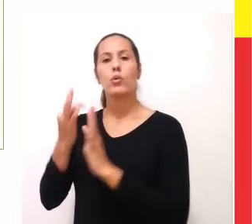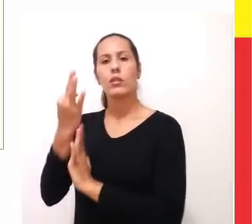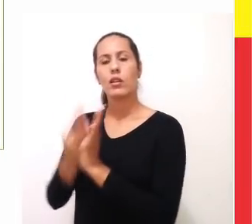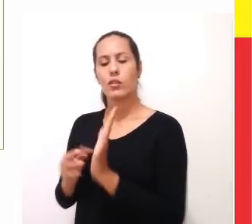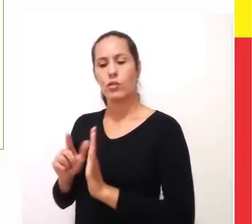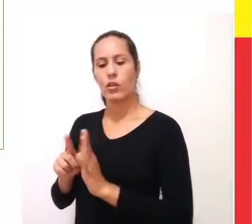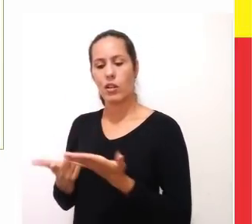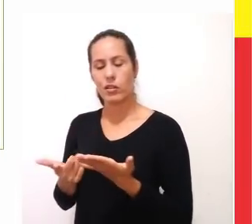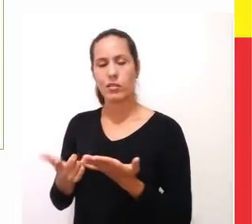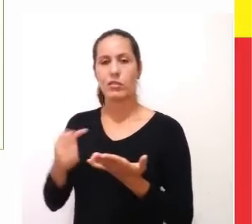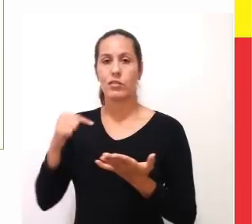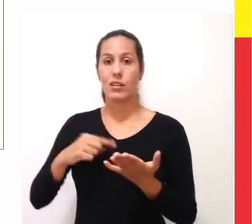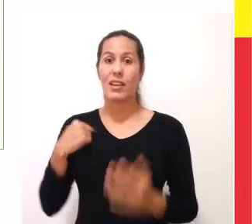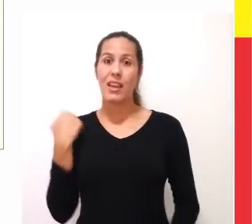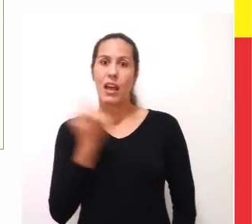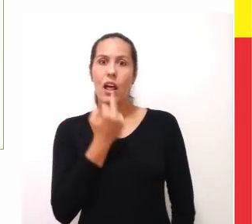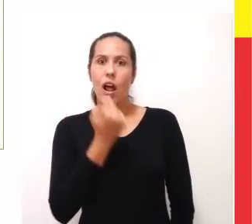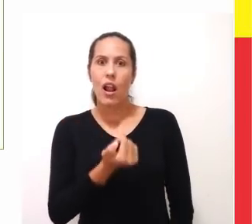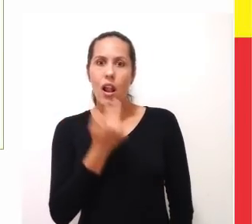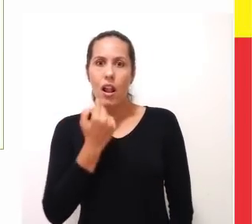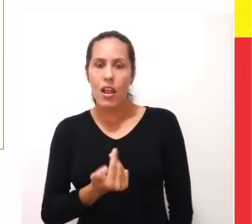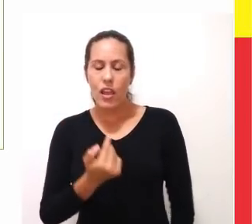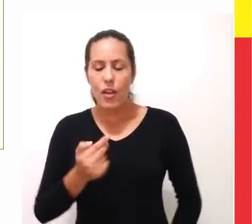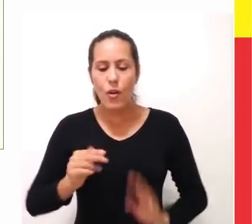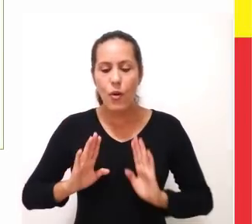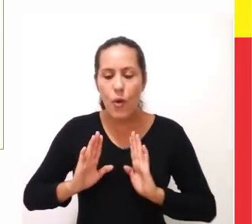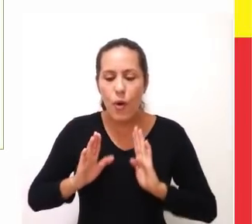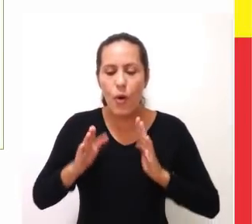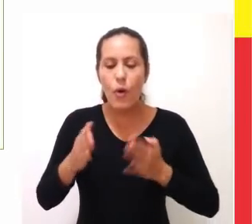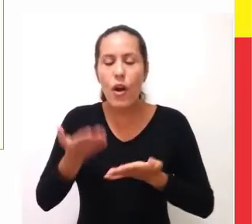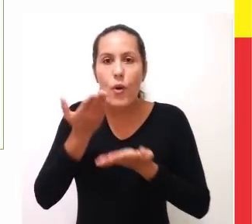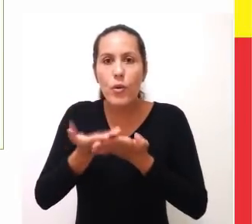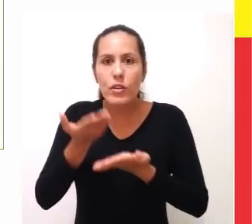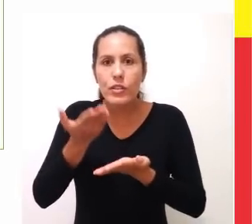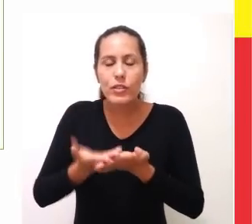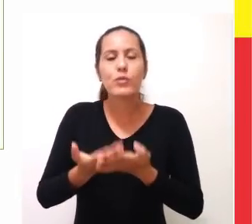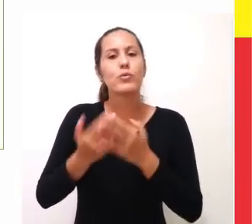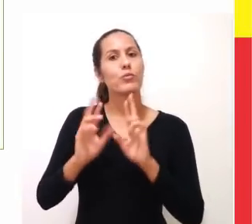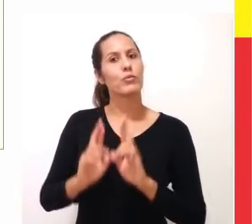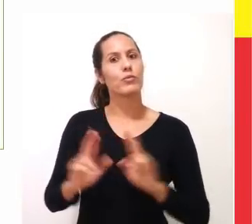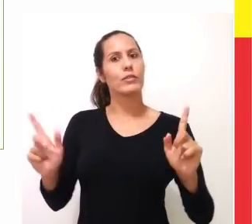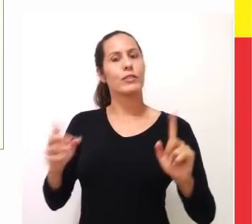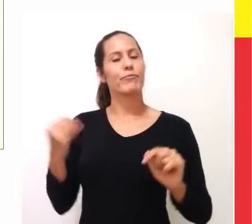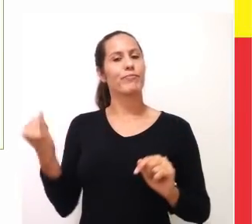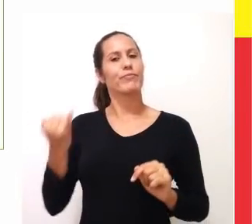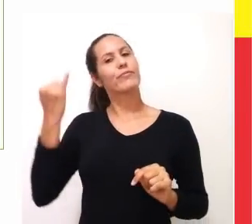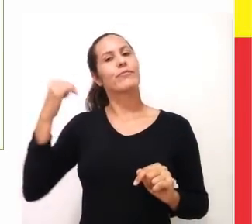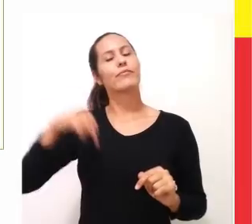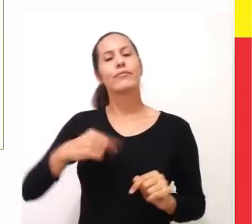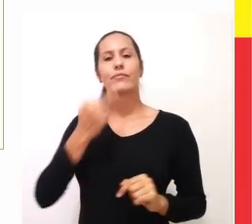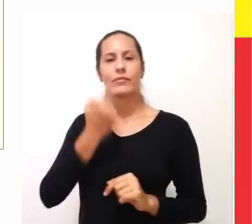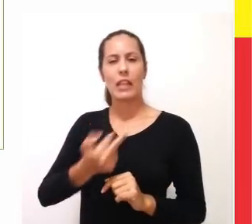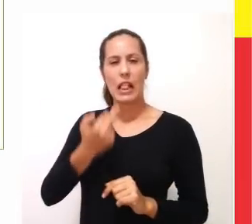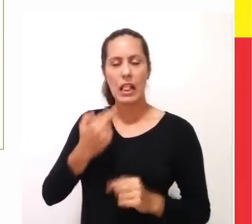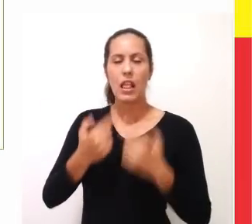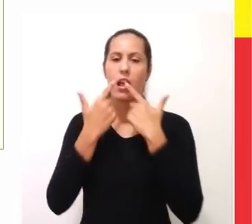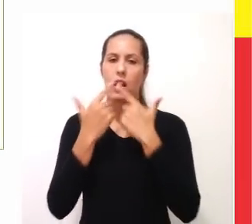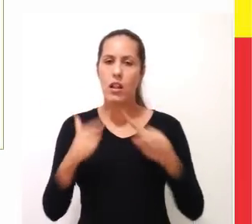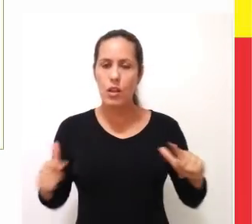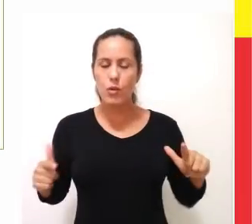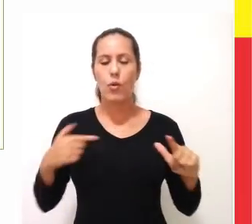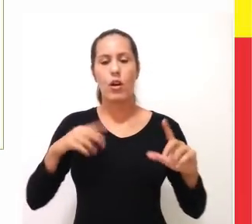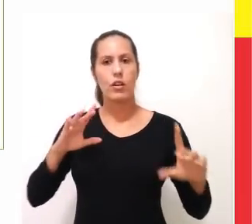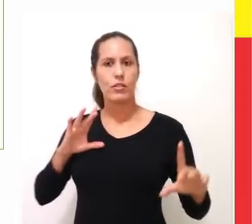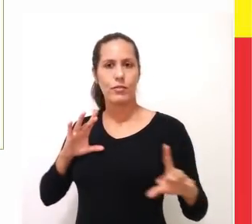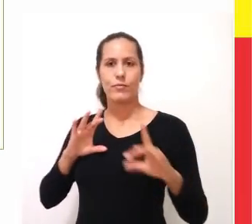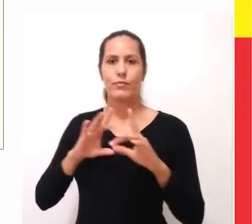de nossa língua, é uma peculiaridade no estudo da linguagem e também se mostra como um ponto complexo